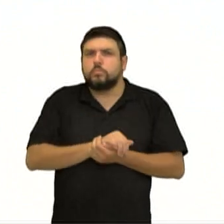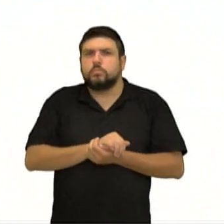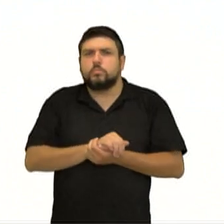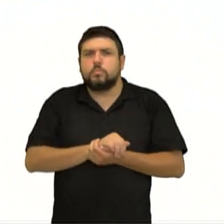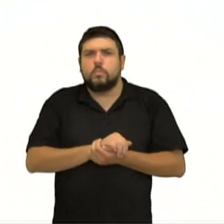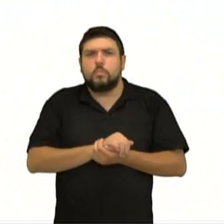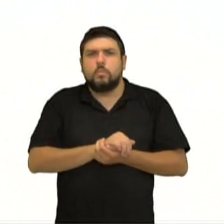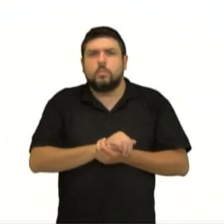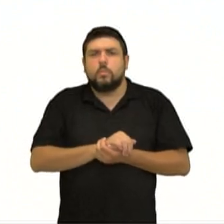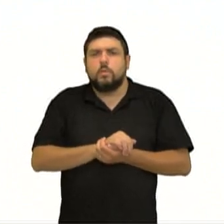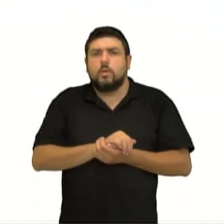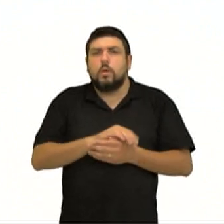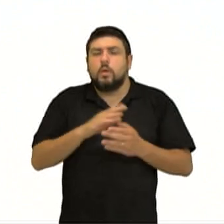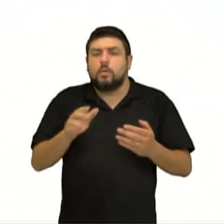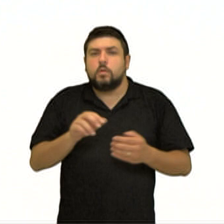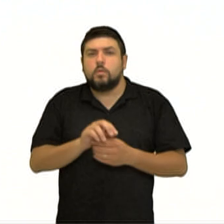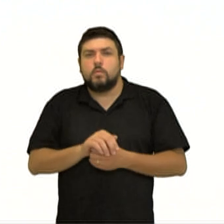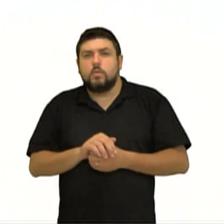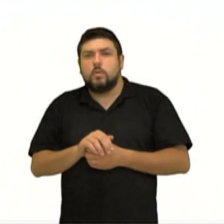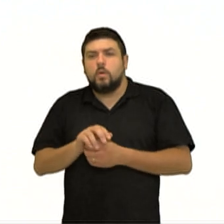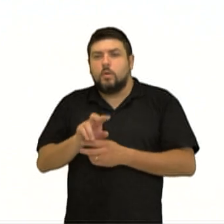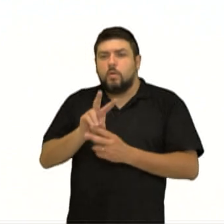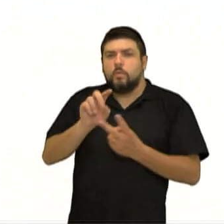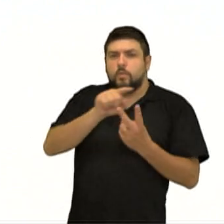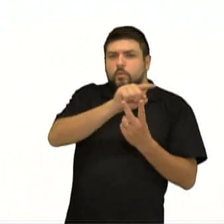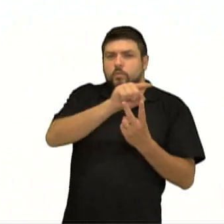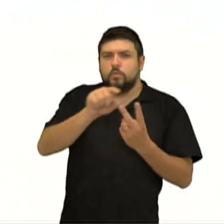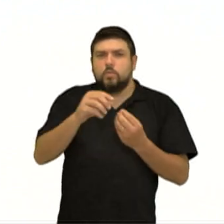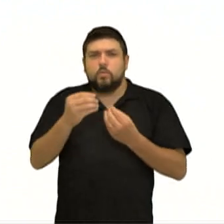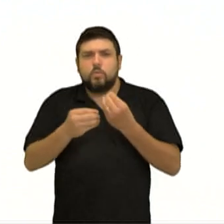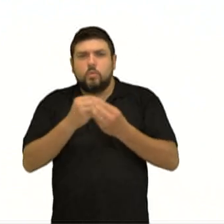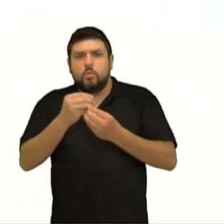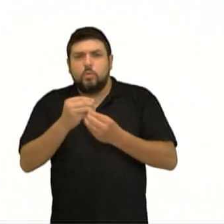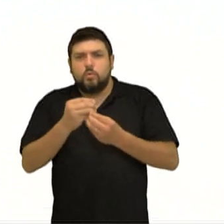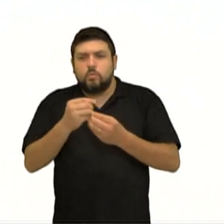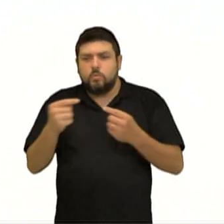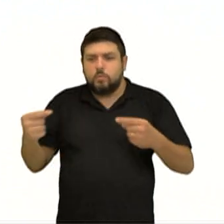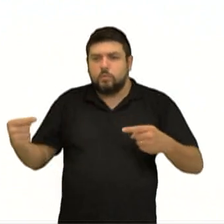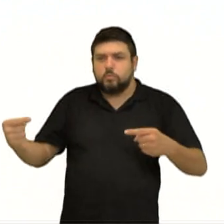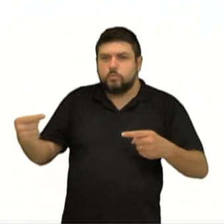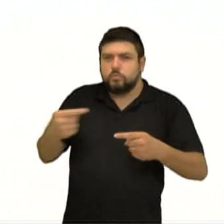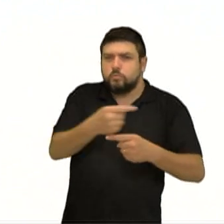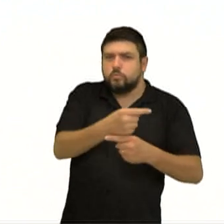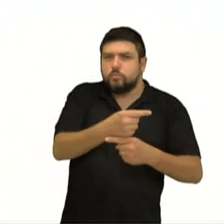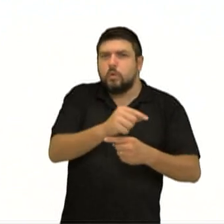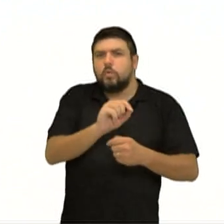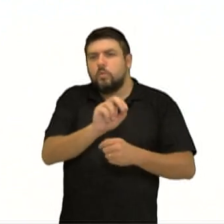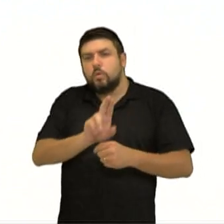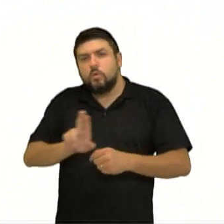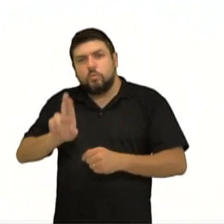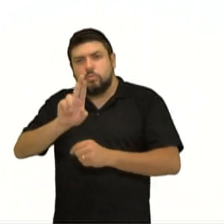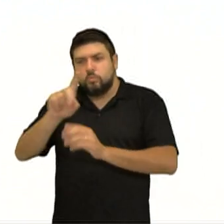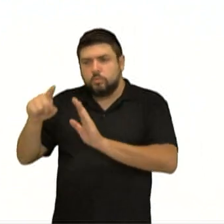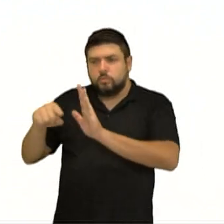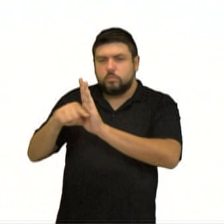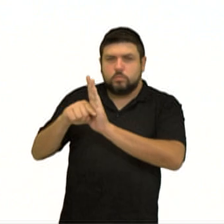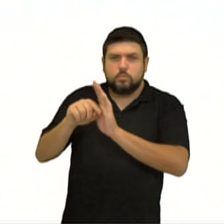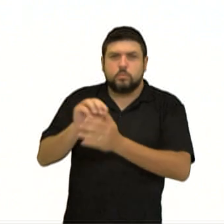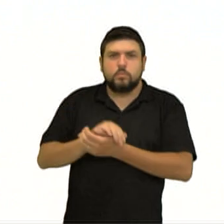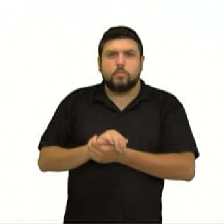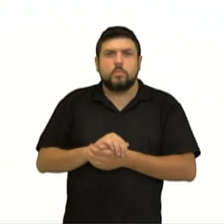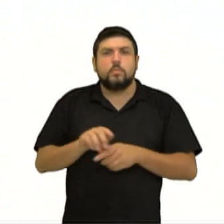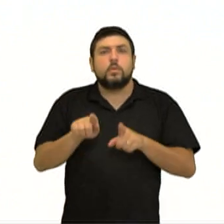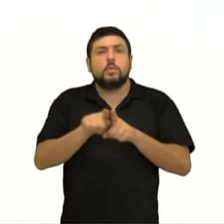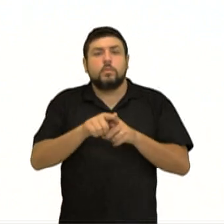sentidos opostos, certo? Normalmente você indica isso através do sinal negativo e também através da direção. A direção